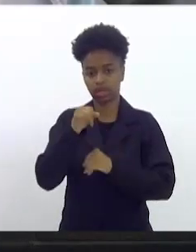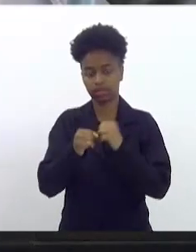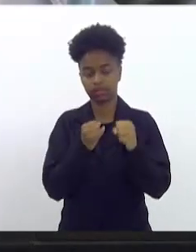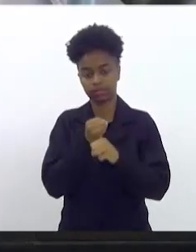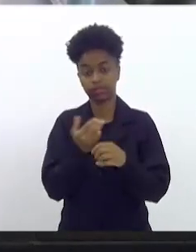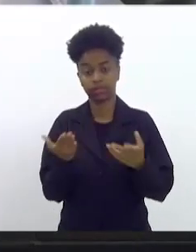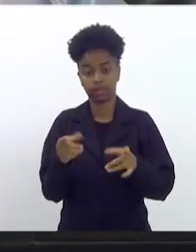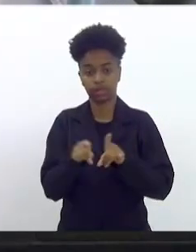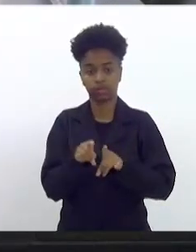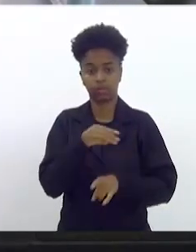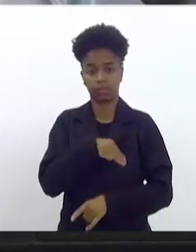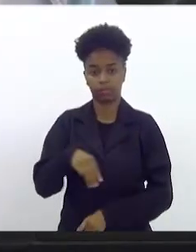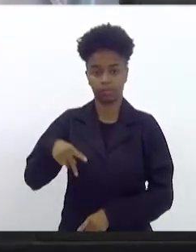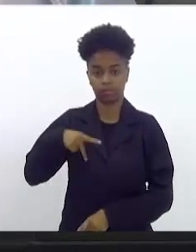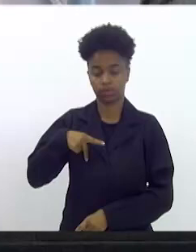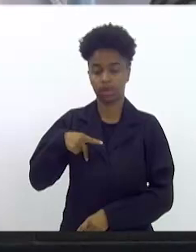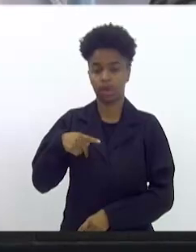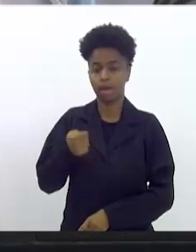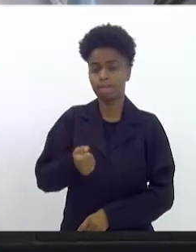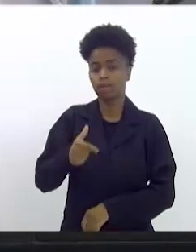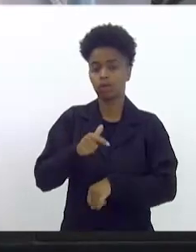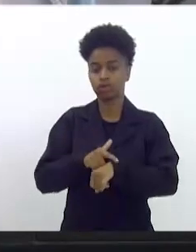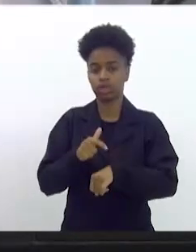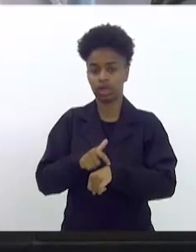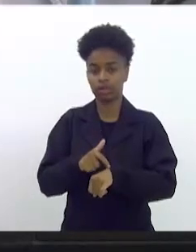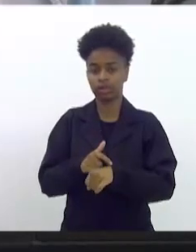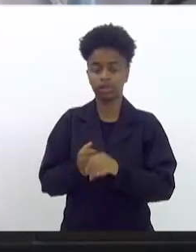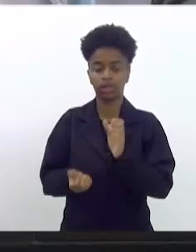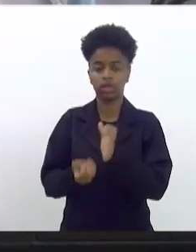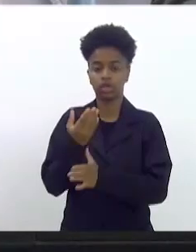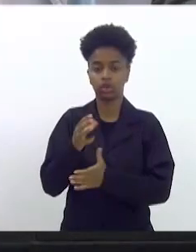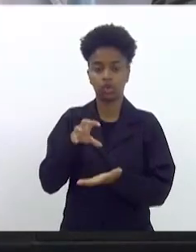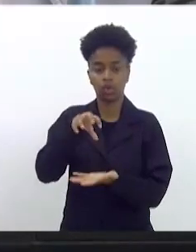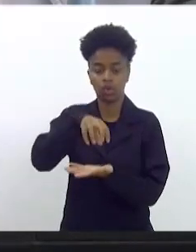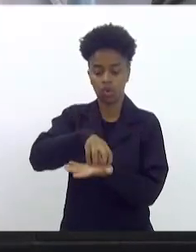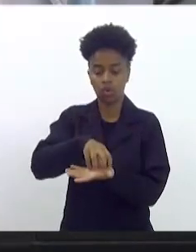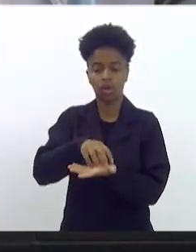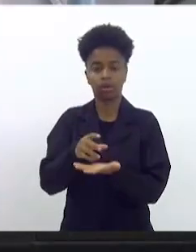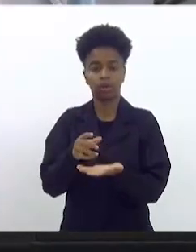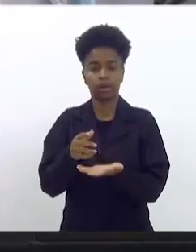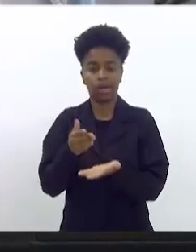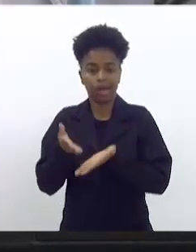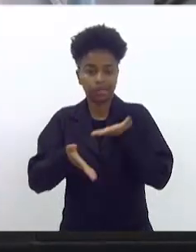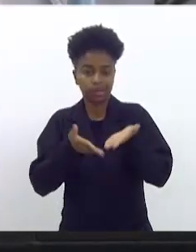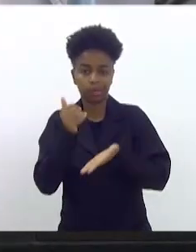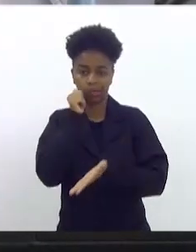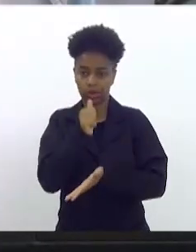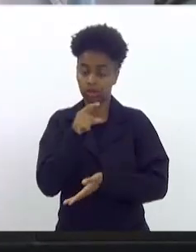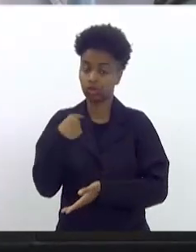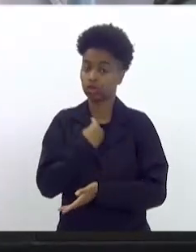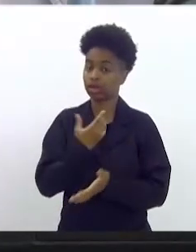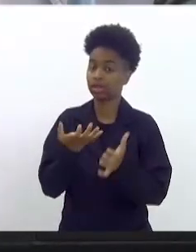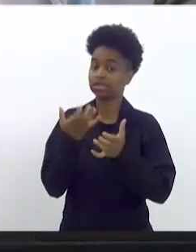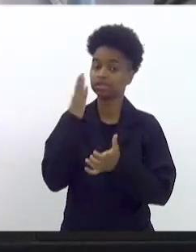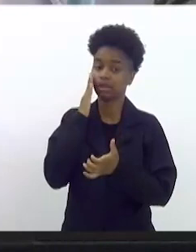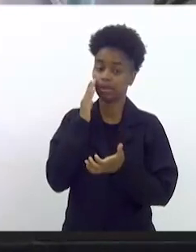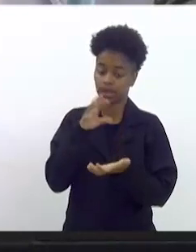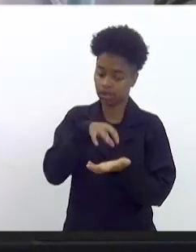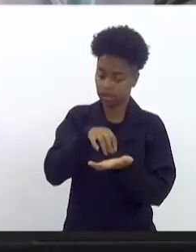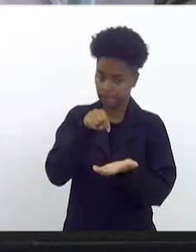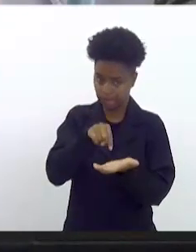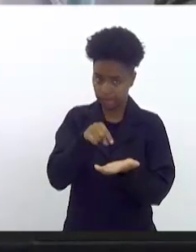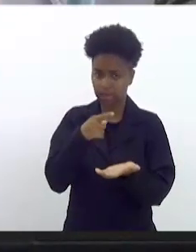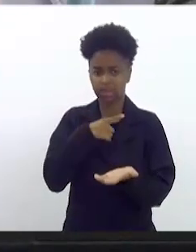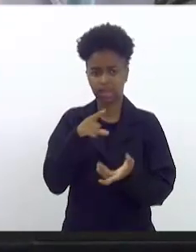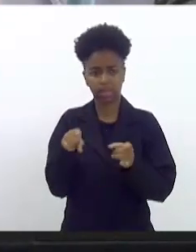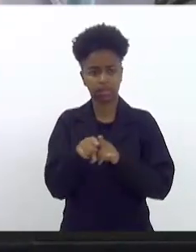Público, recentemente, instituiu a ouvidoria da mulher, e o que a gente quer saber é se na ouvidoria da mulher